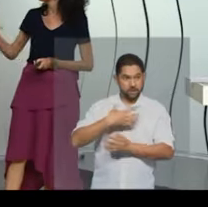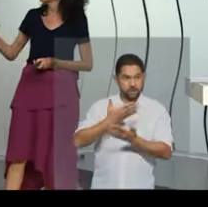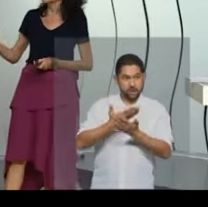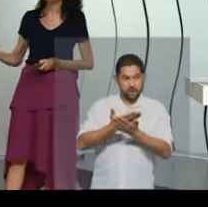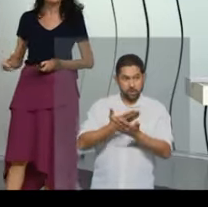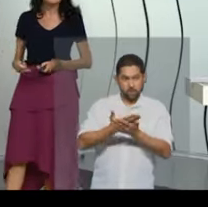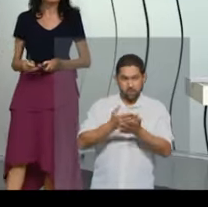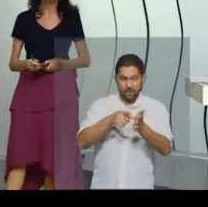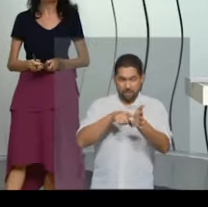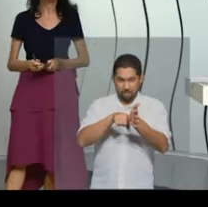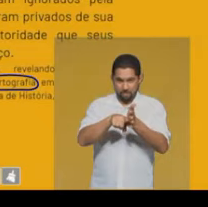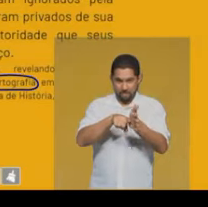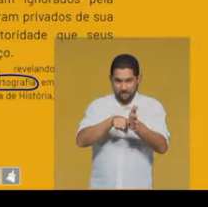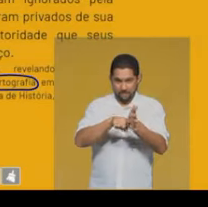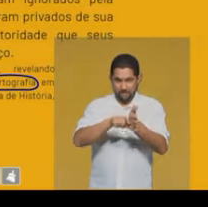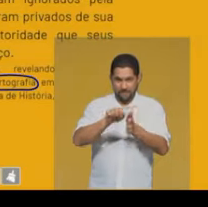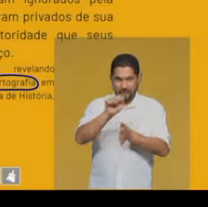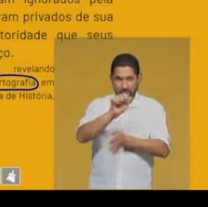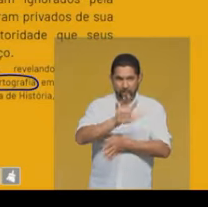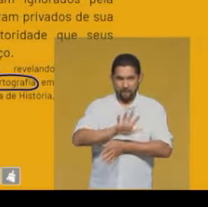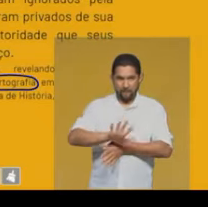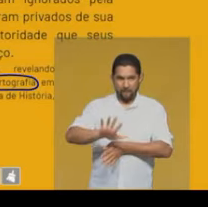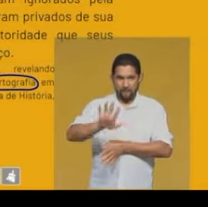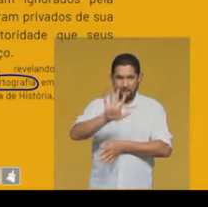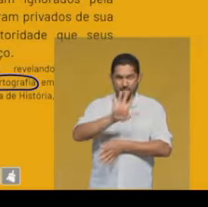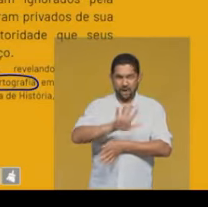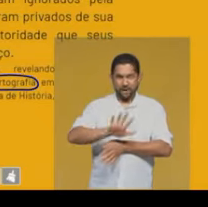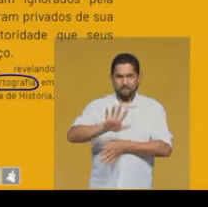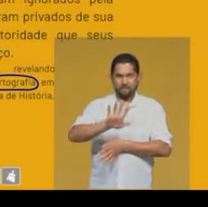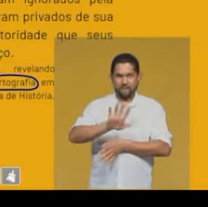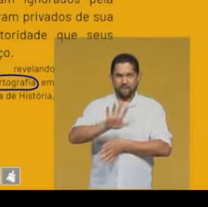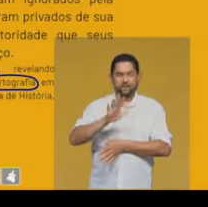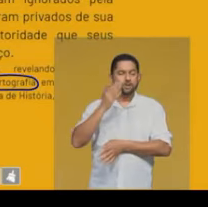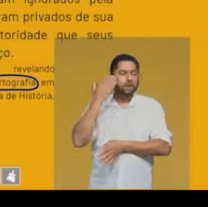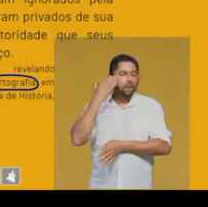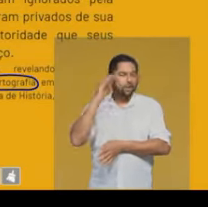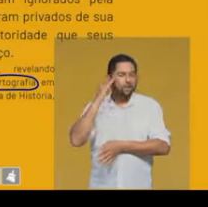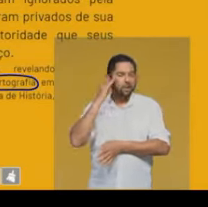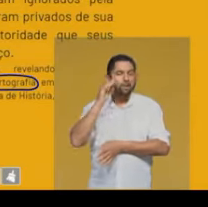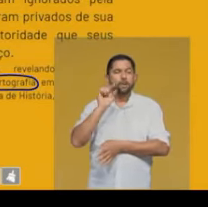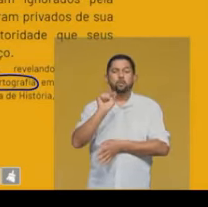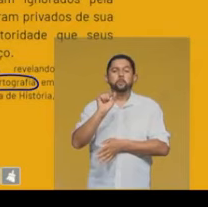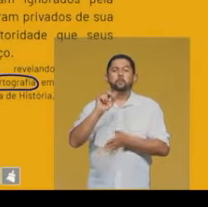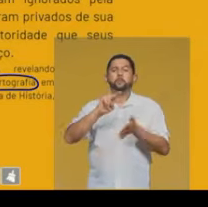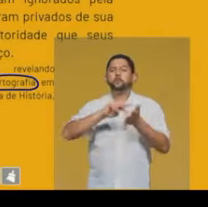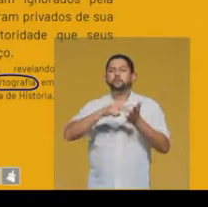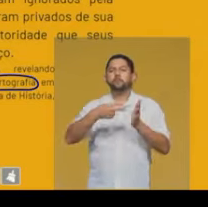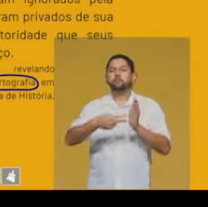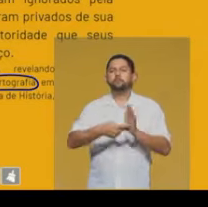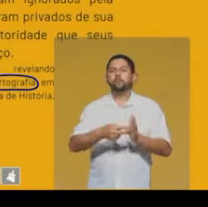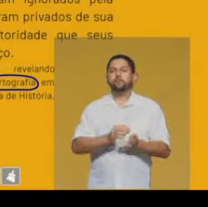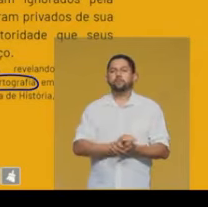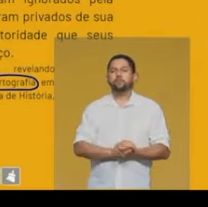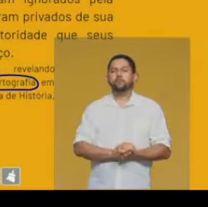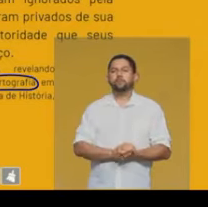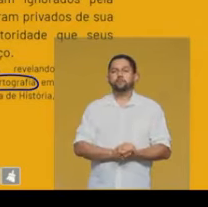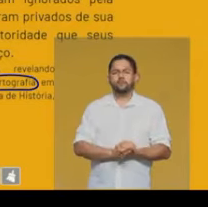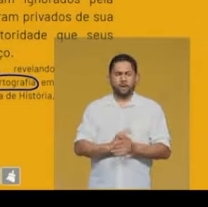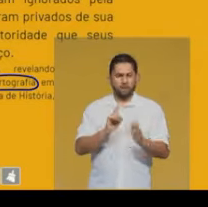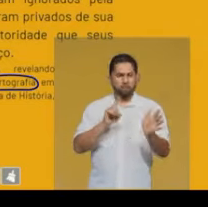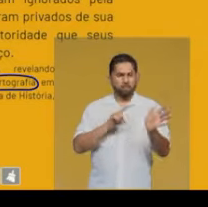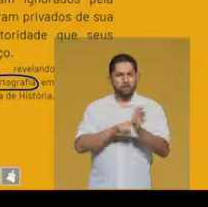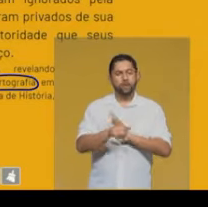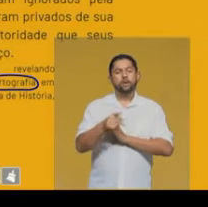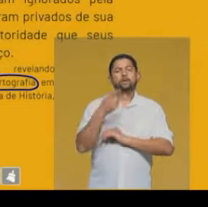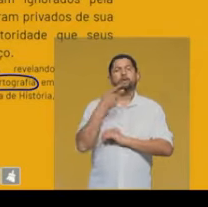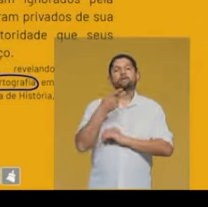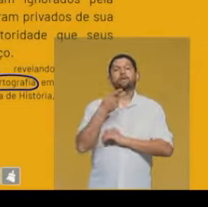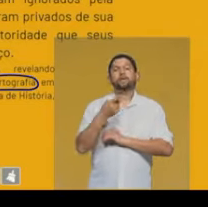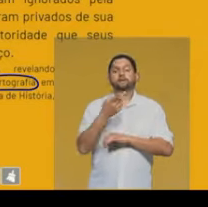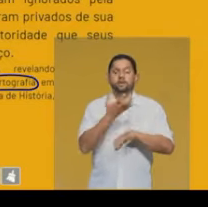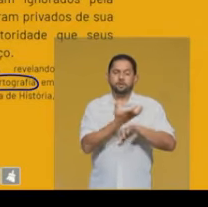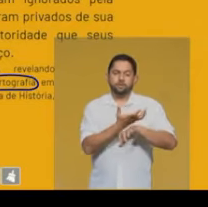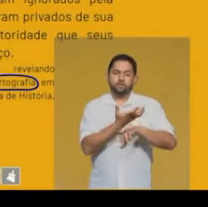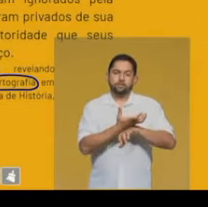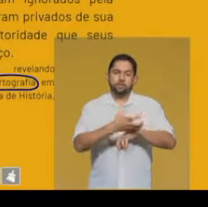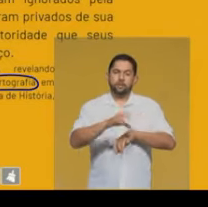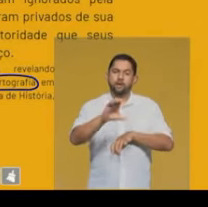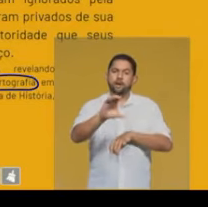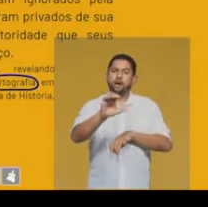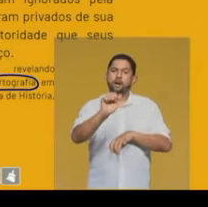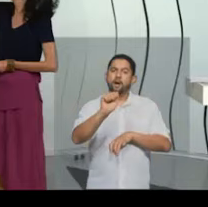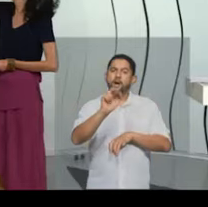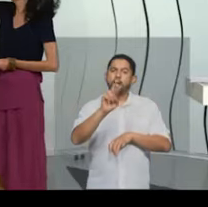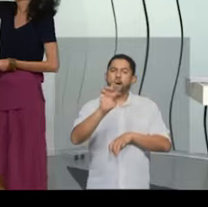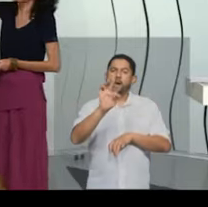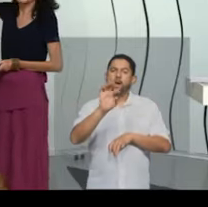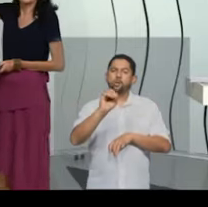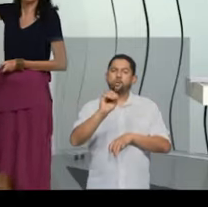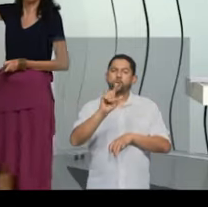de fazer mapas, interpretar mapas. A questão é sobre cartografia. Cartografia em que período?